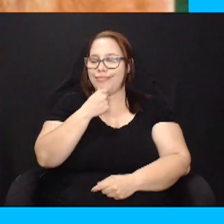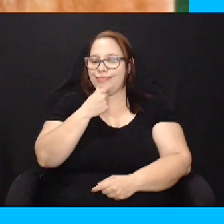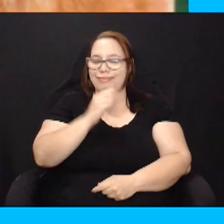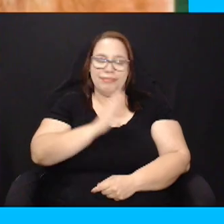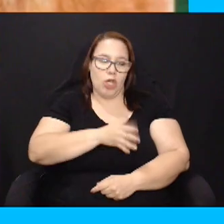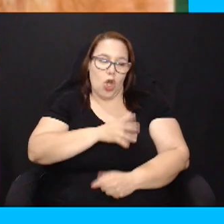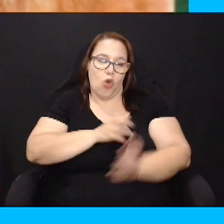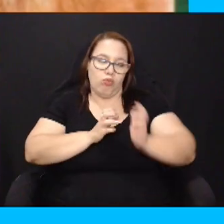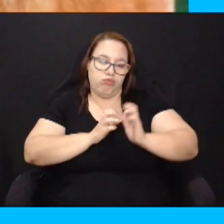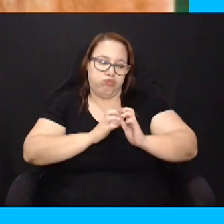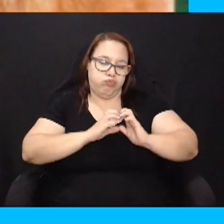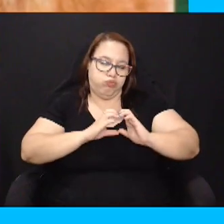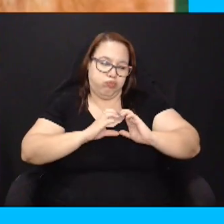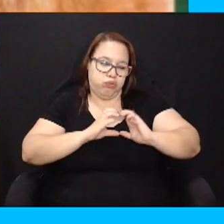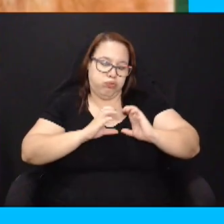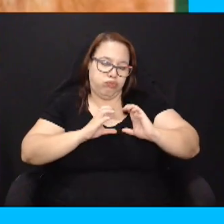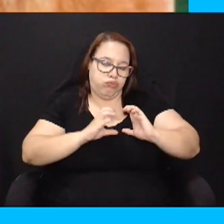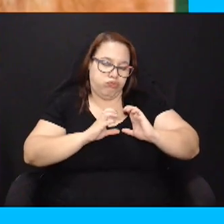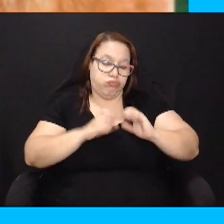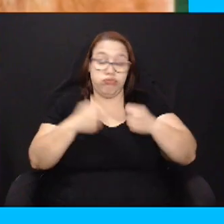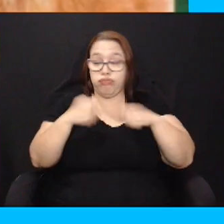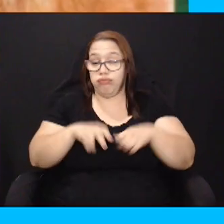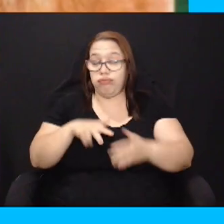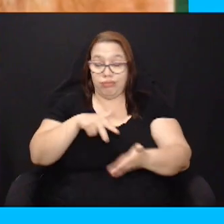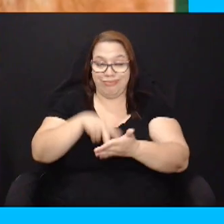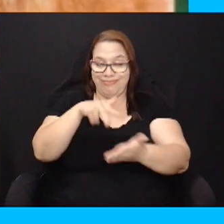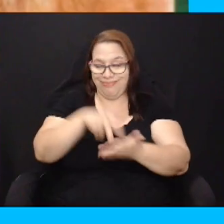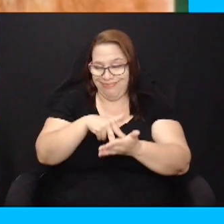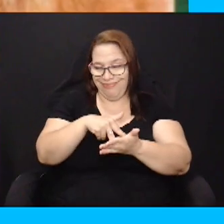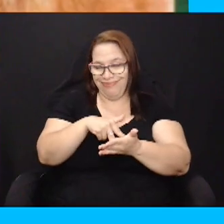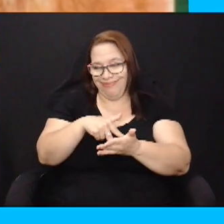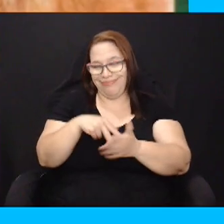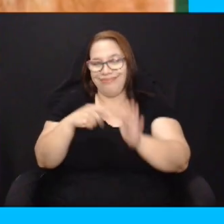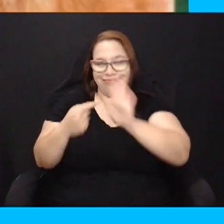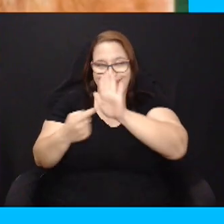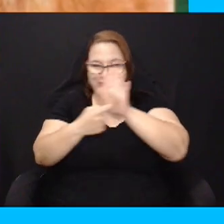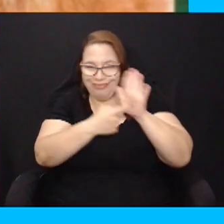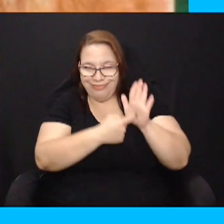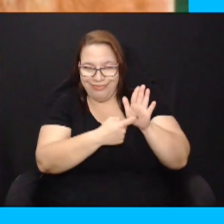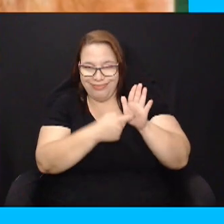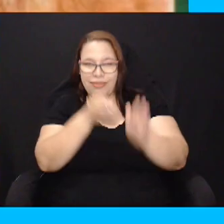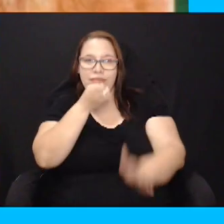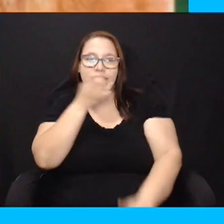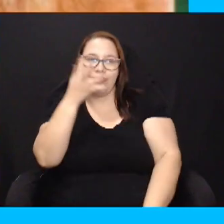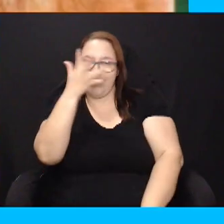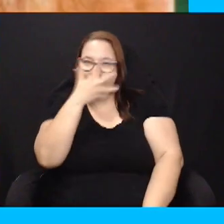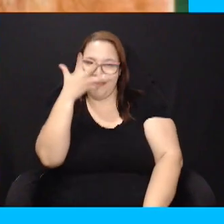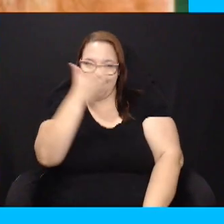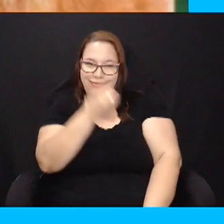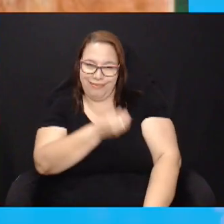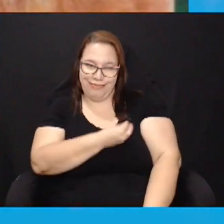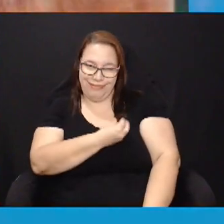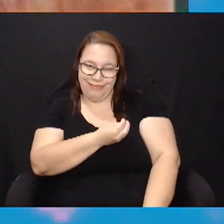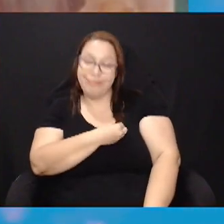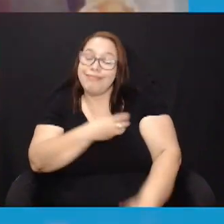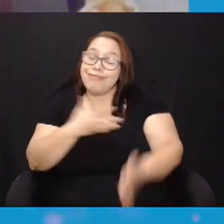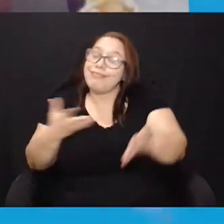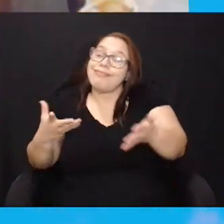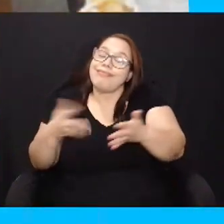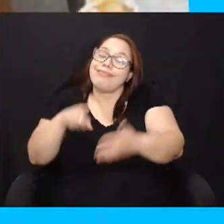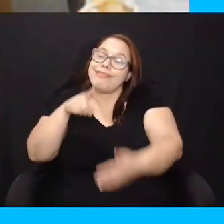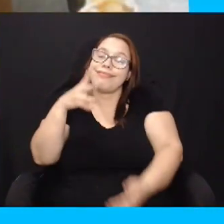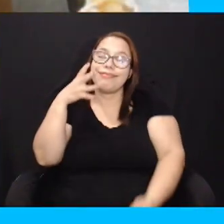e só precisa de alguém disposto a mostrar o lado bonito da vida. Que tal você ser essa